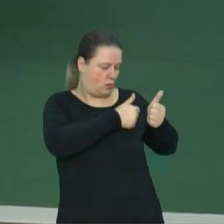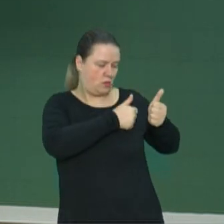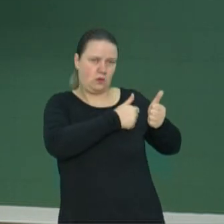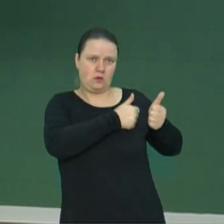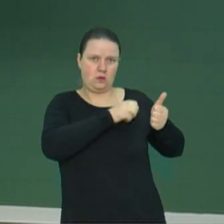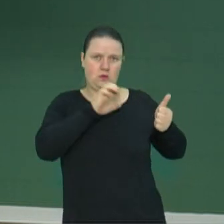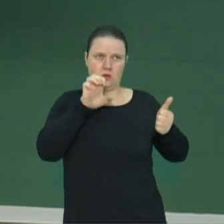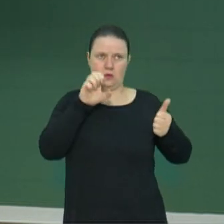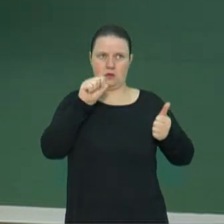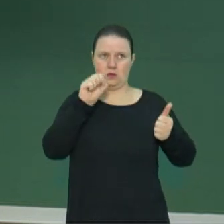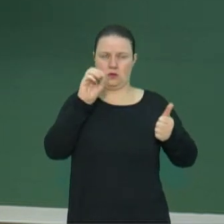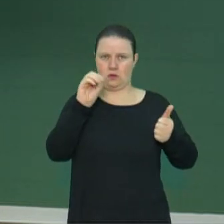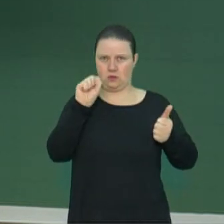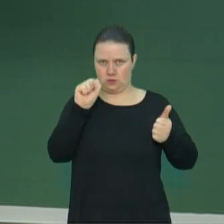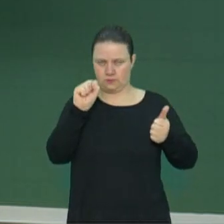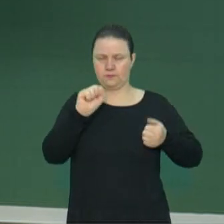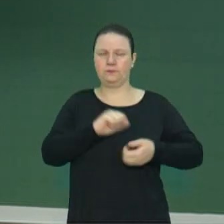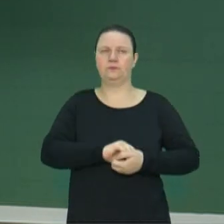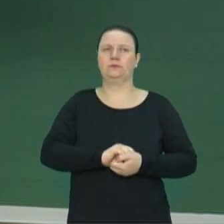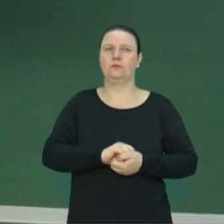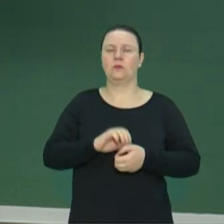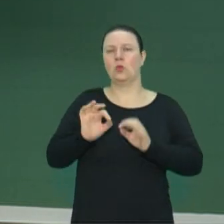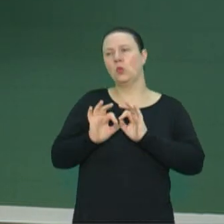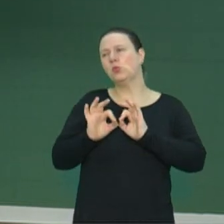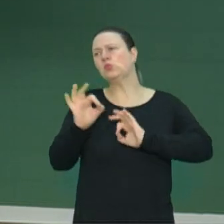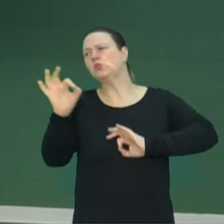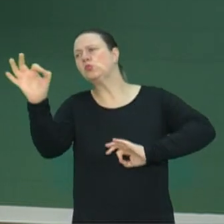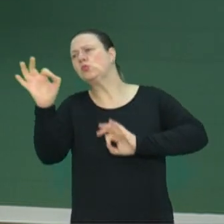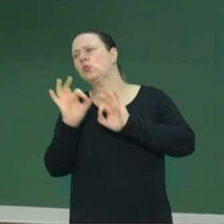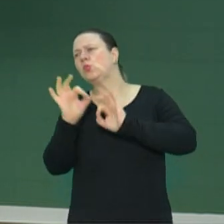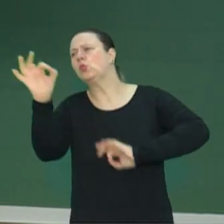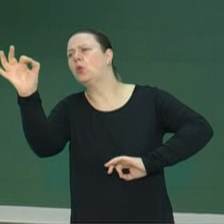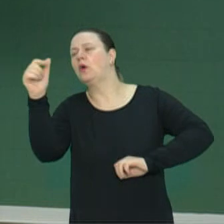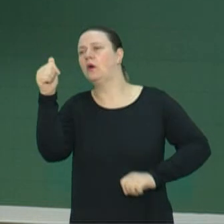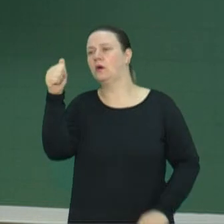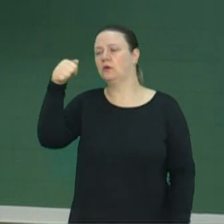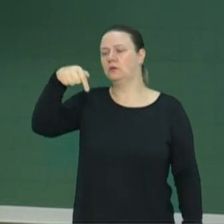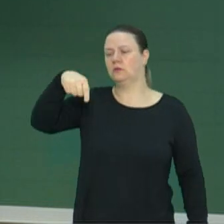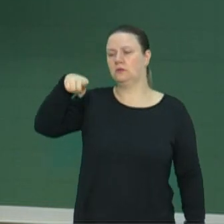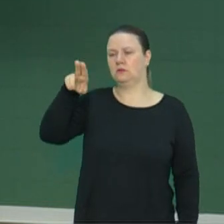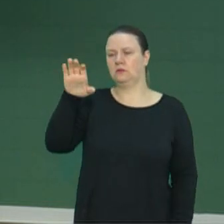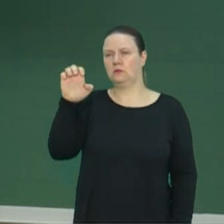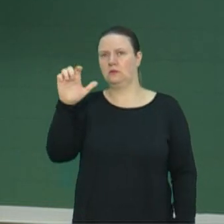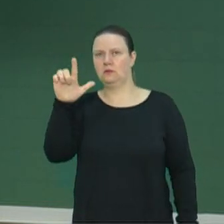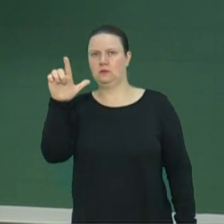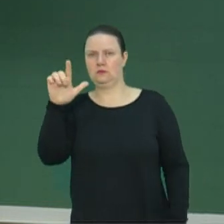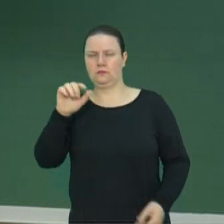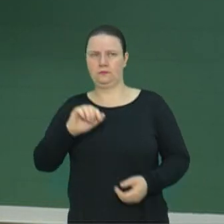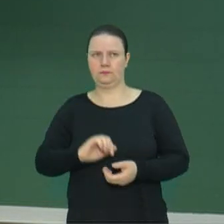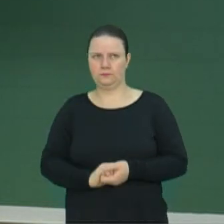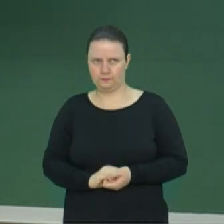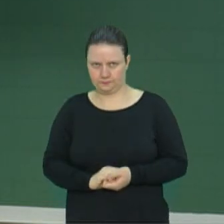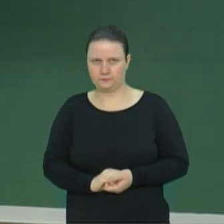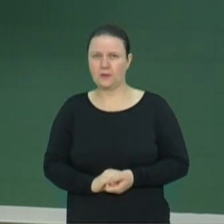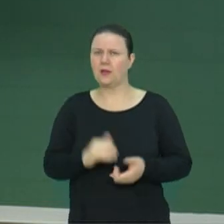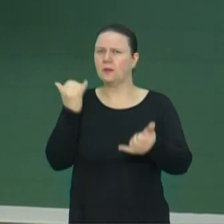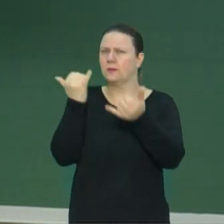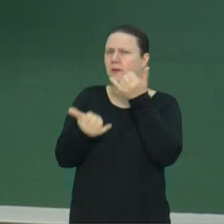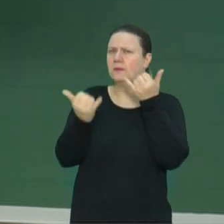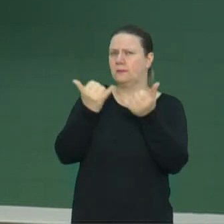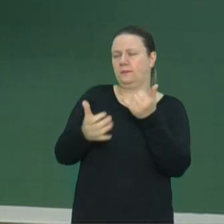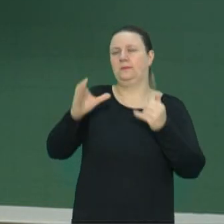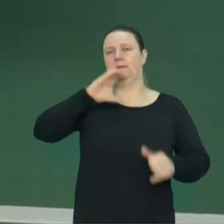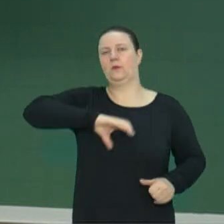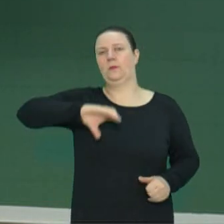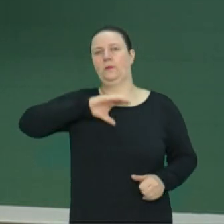que está no plural. E quando está longe, quando está lejos, eu uso aquele. Muito parecido com o